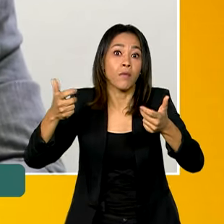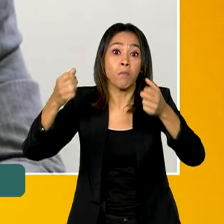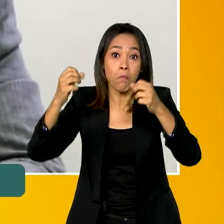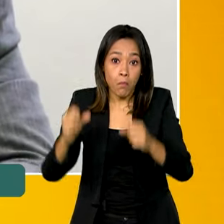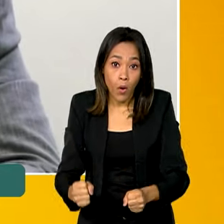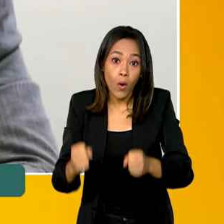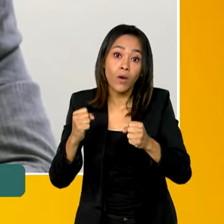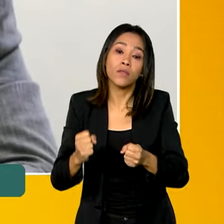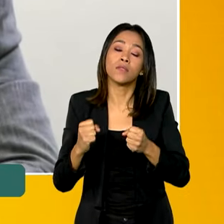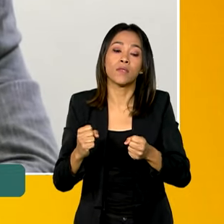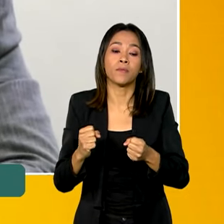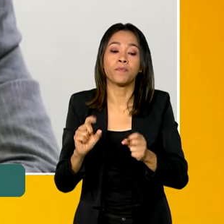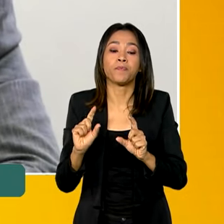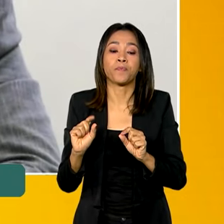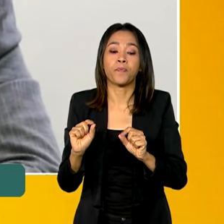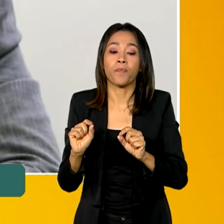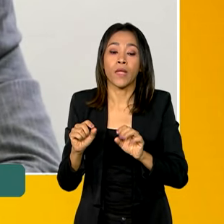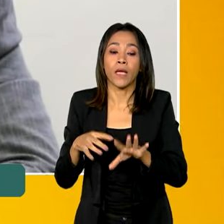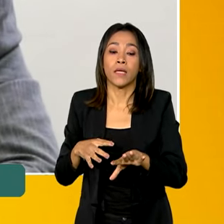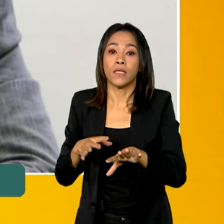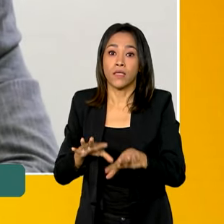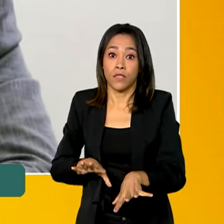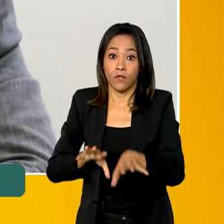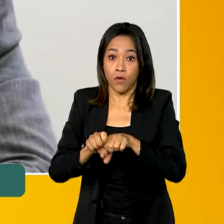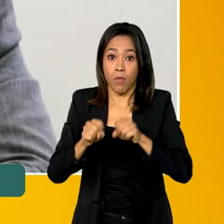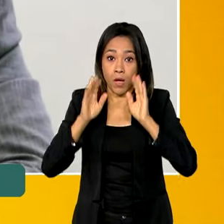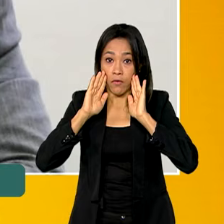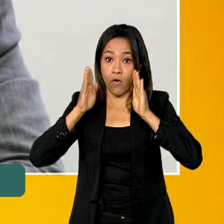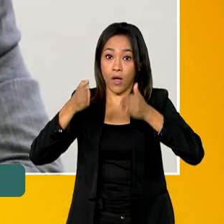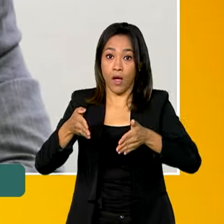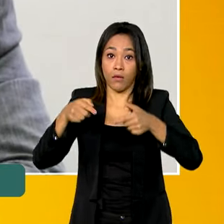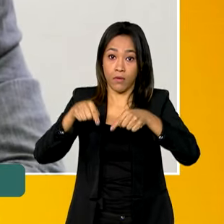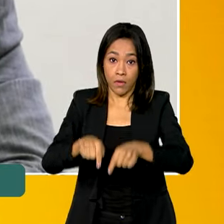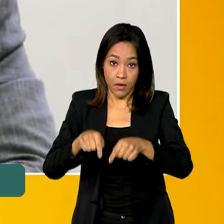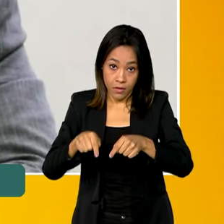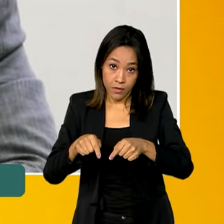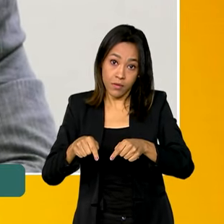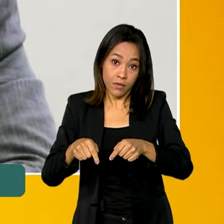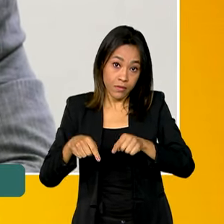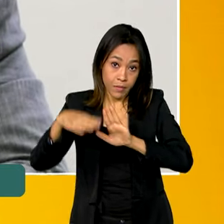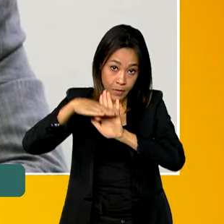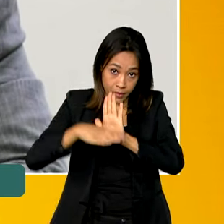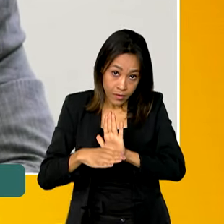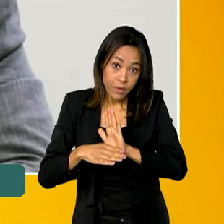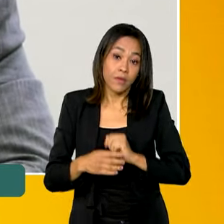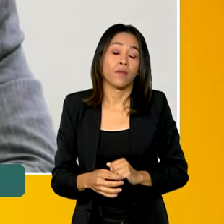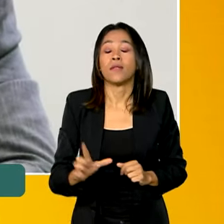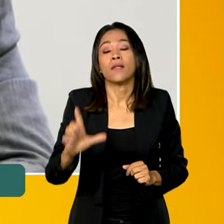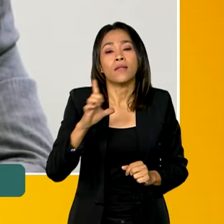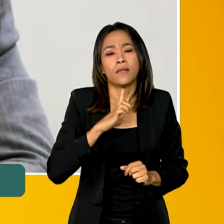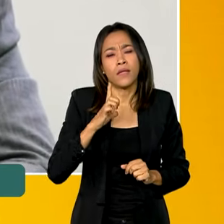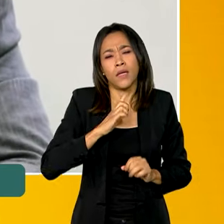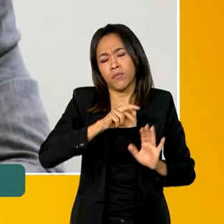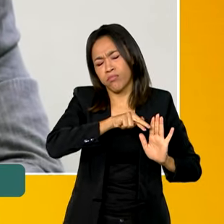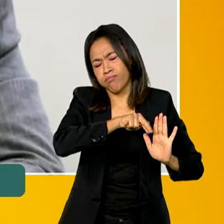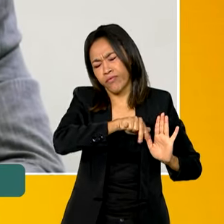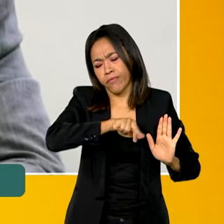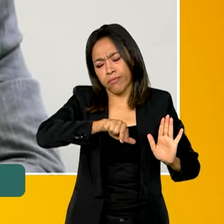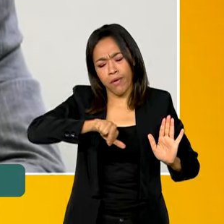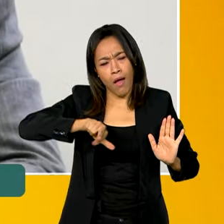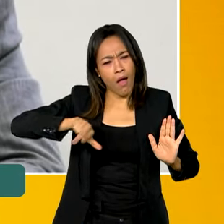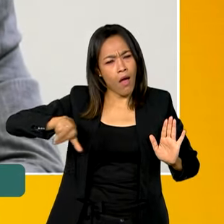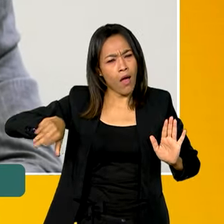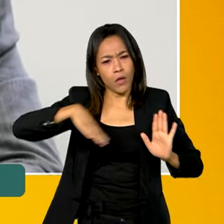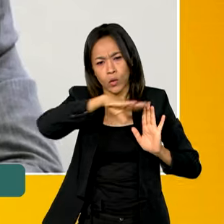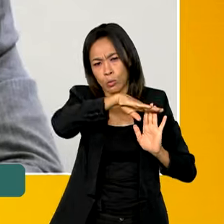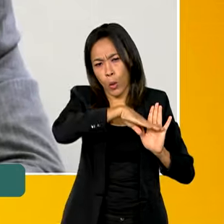formar eh nessa nessa perspectiva então nós temos um um uma constelação de programas que